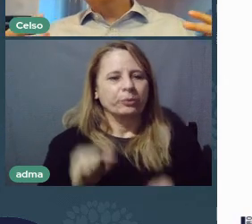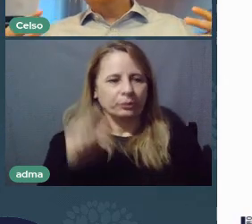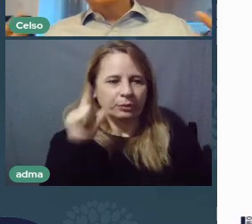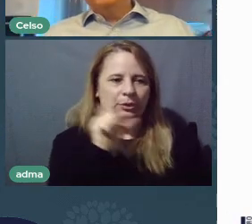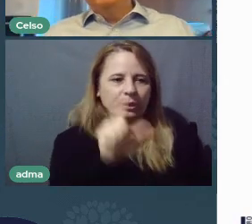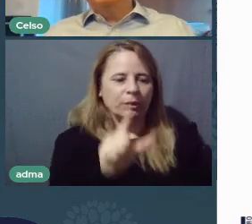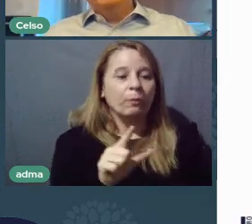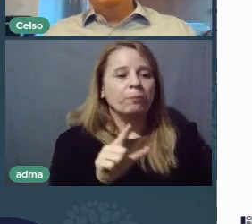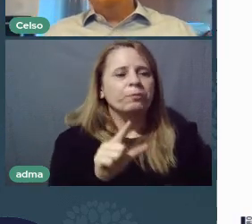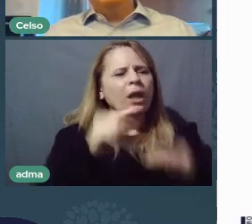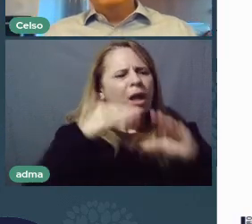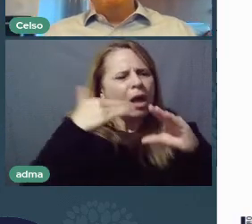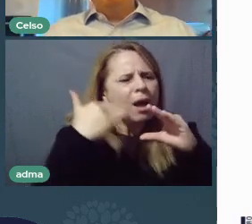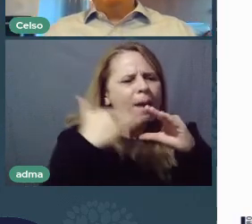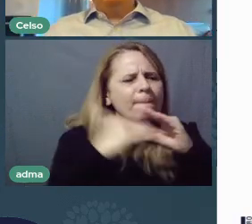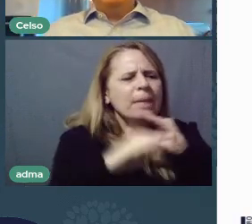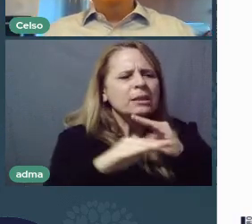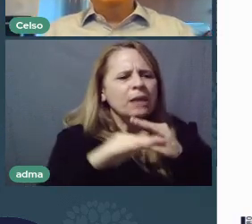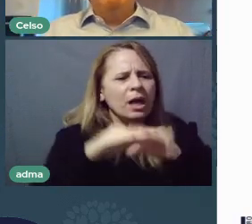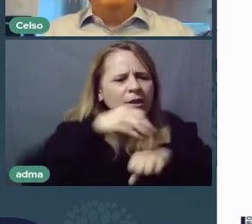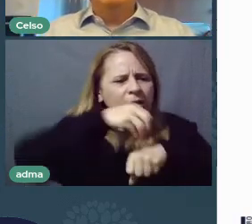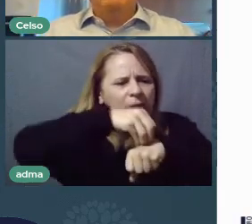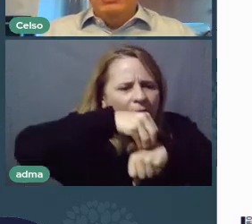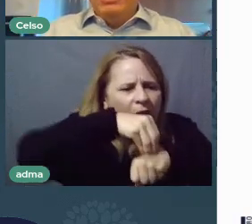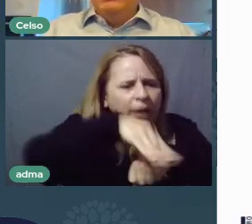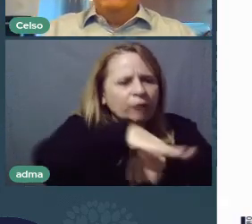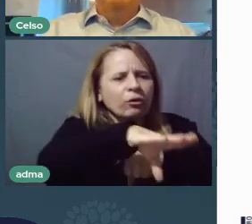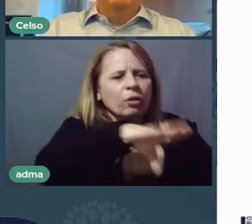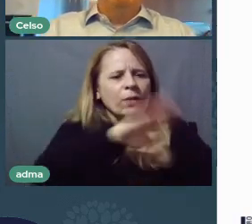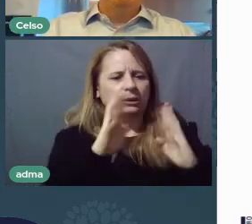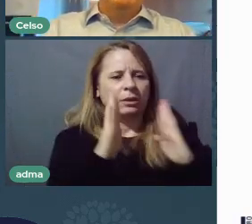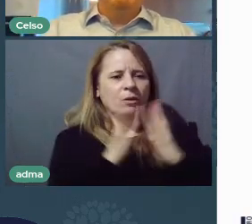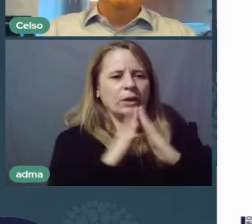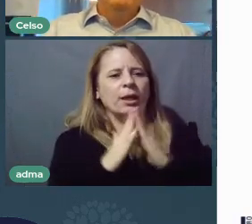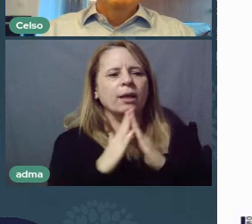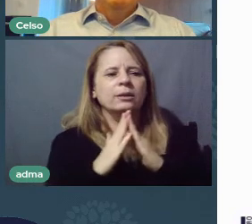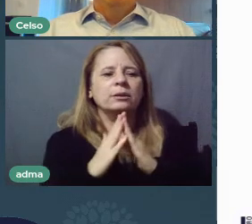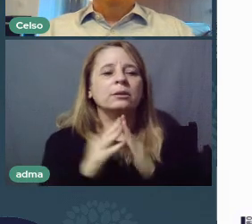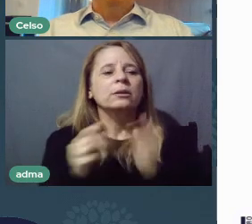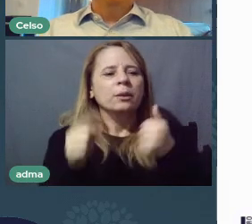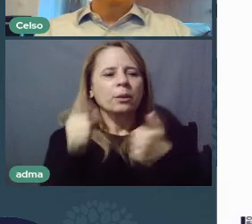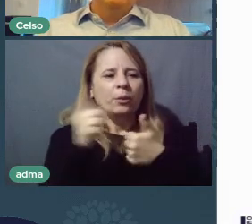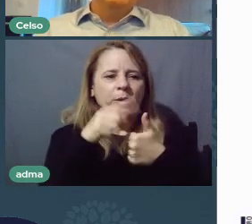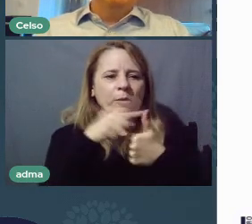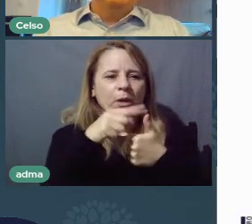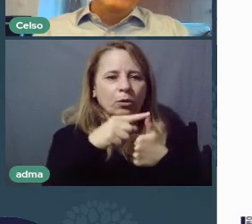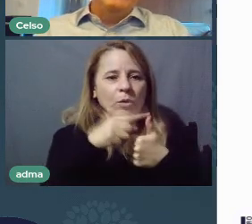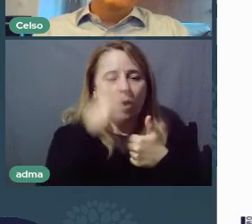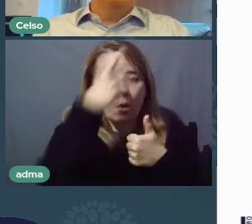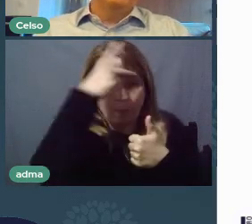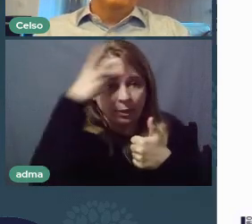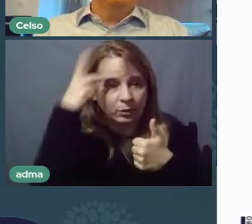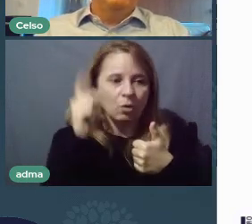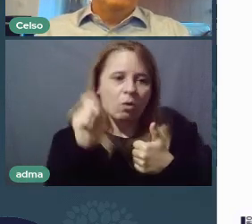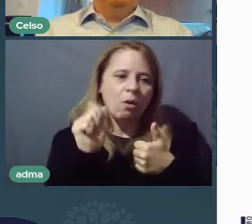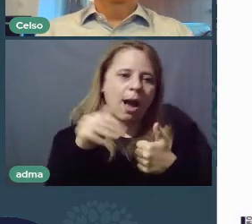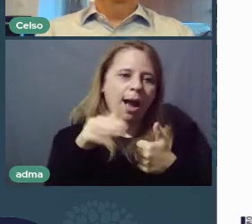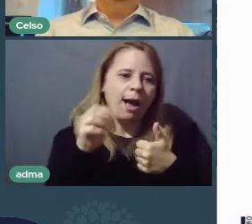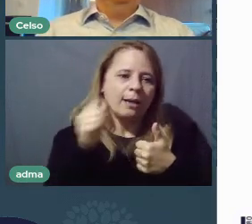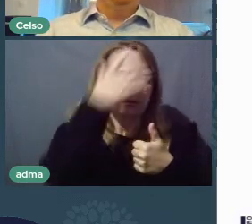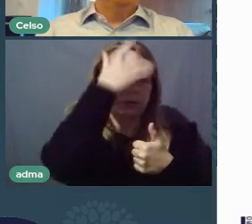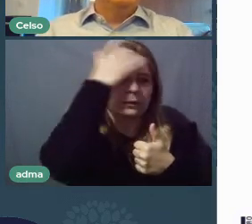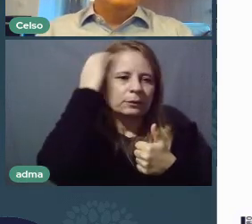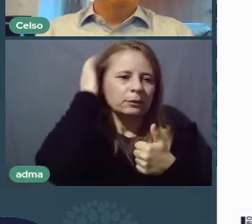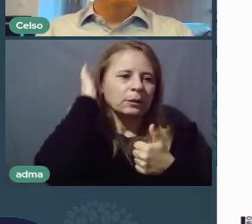Qual que é a mensagem que eu gostaria de passar para quem está vendo essa palestra? Bom, primeiro, pessoas com asma têm que controlar o seu